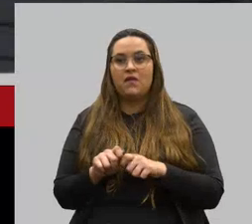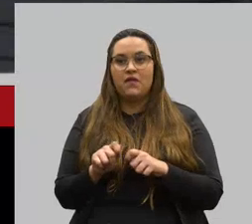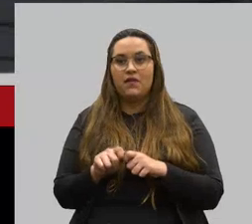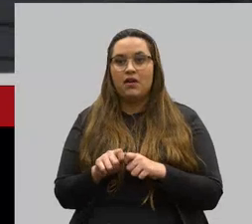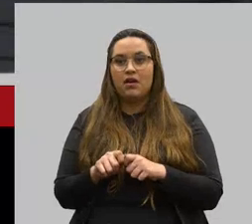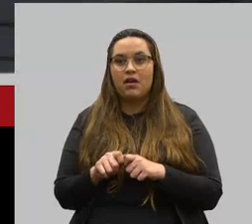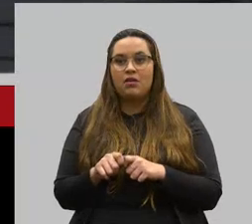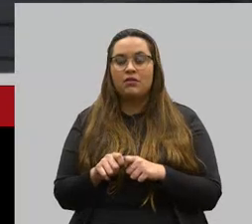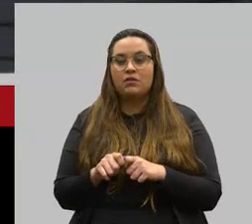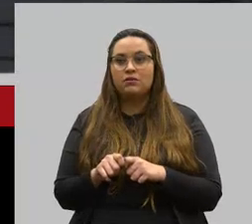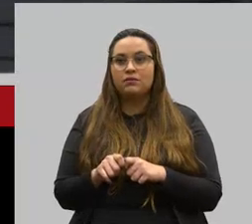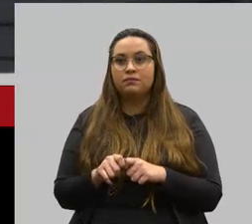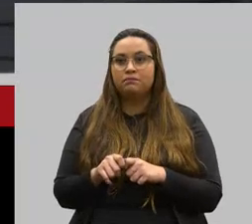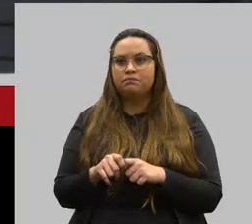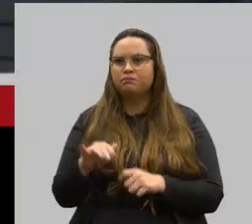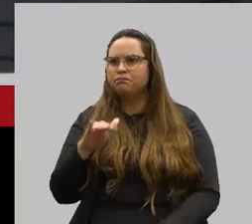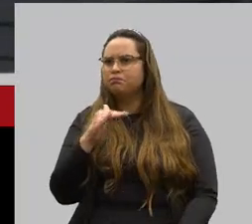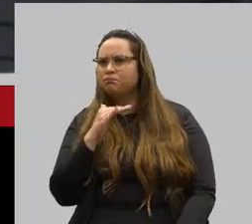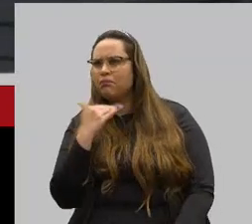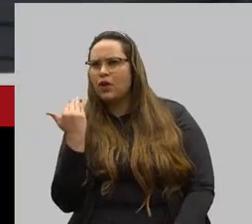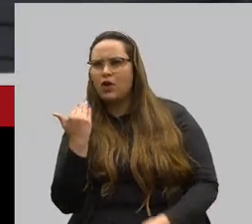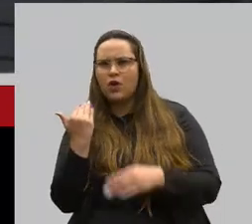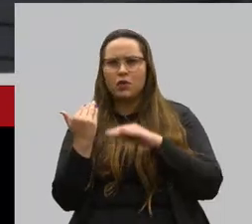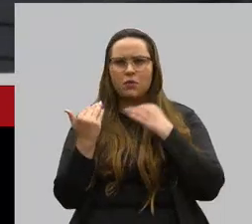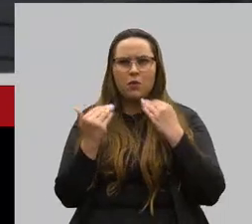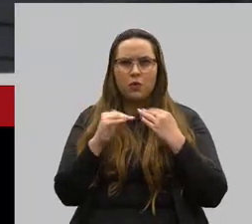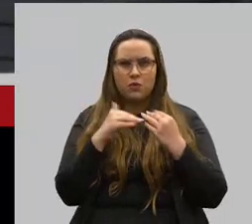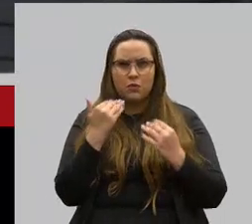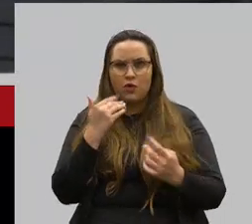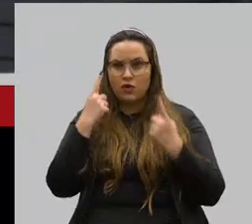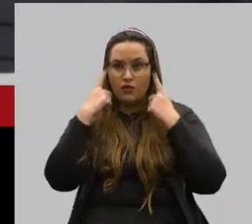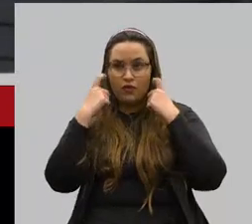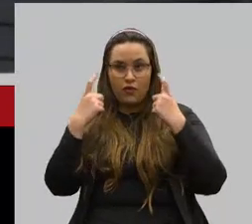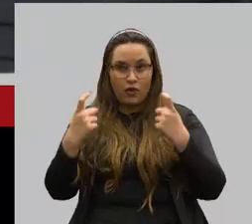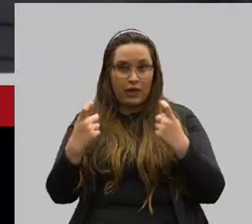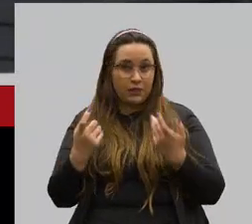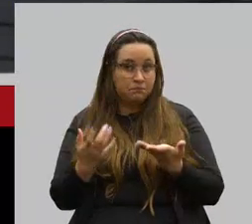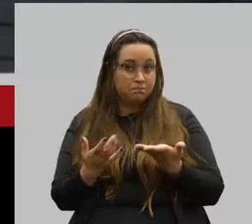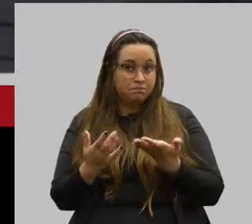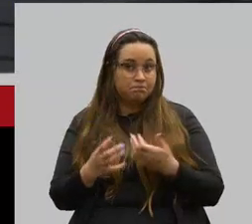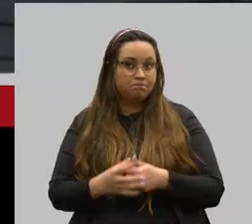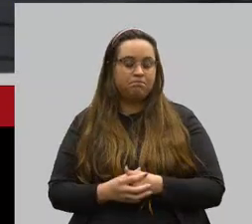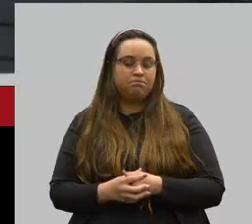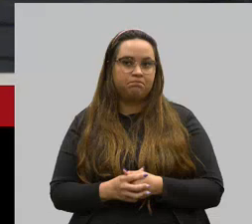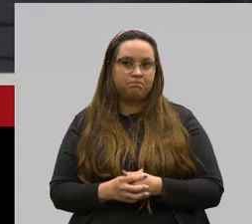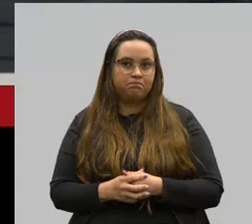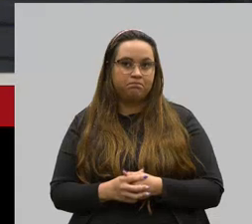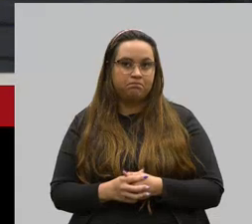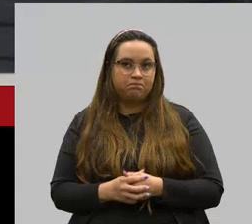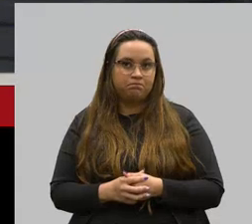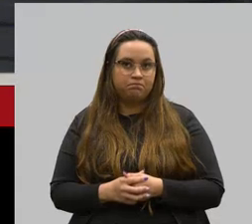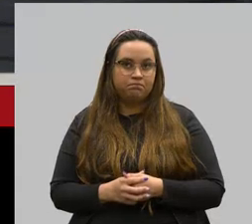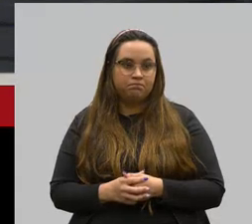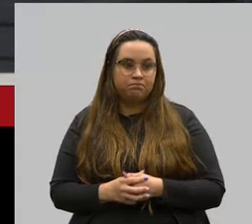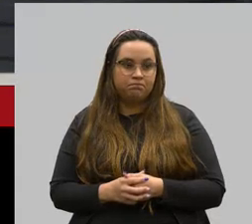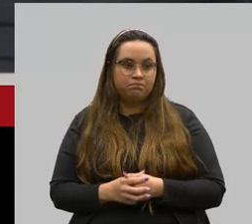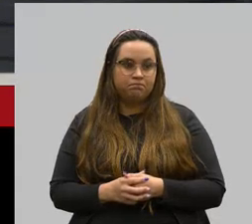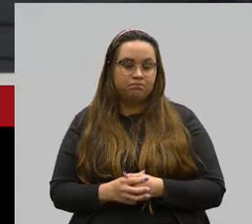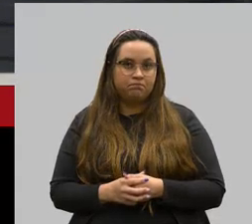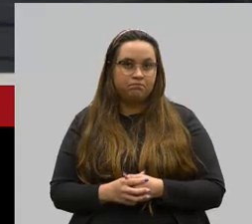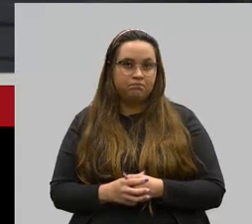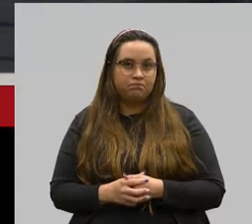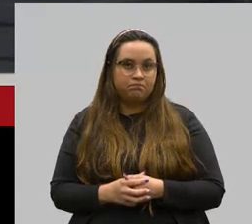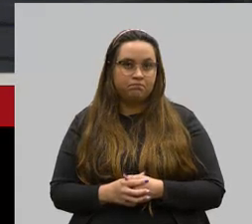respeito às mortes violentas então o mesmo at da violência ele traz eh um